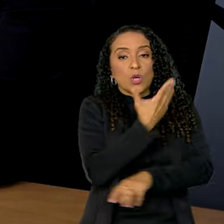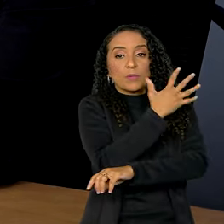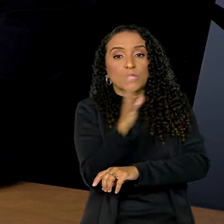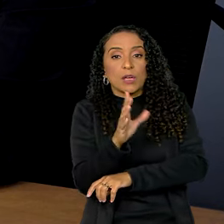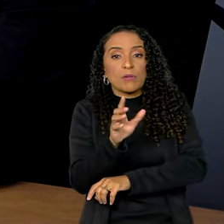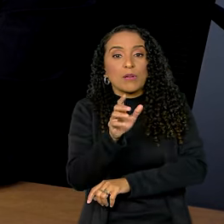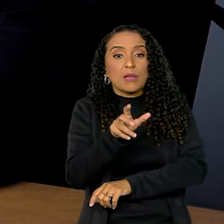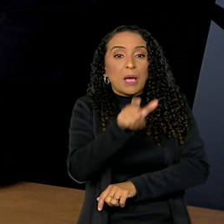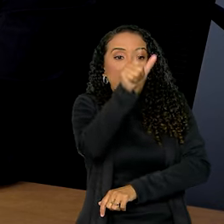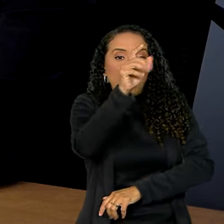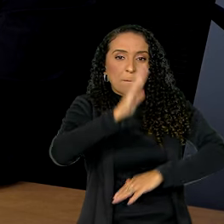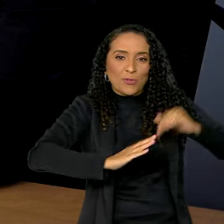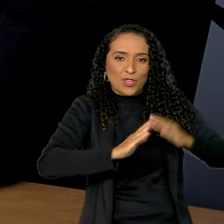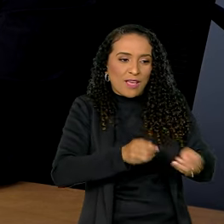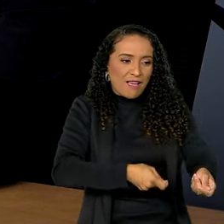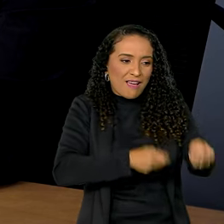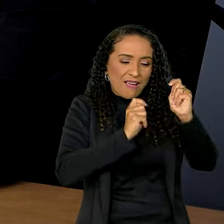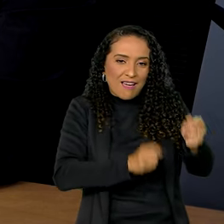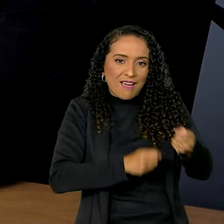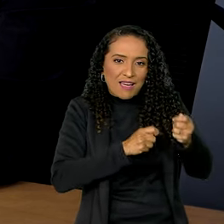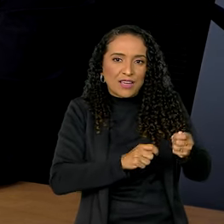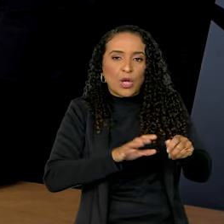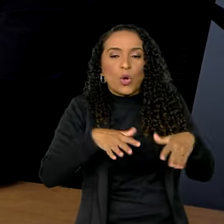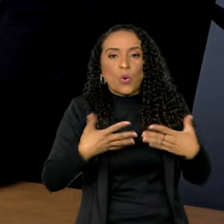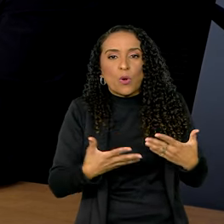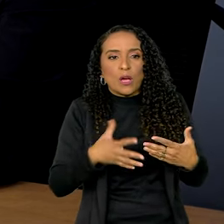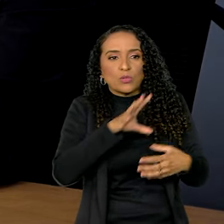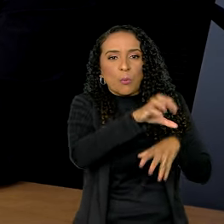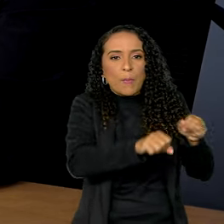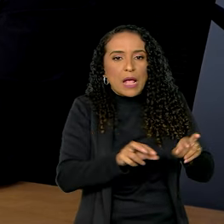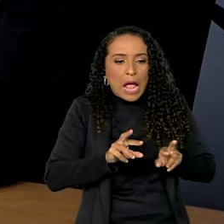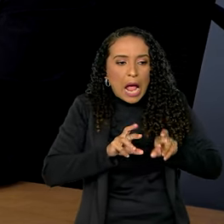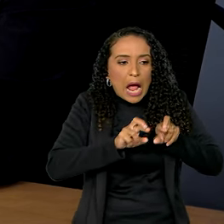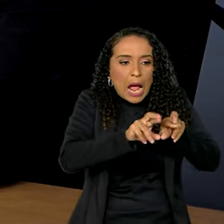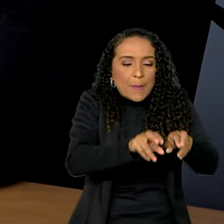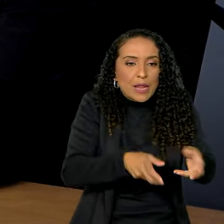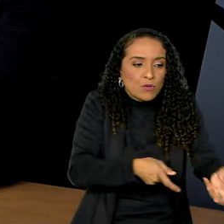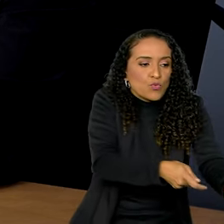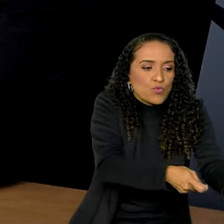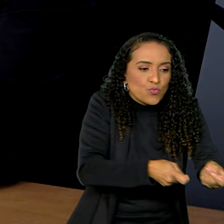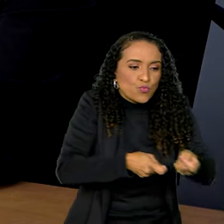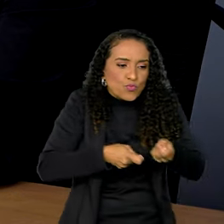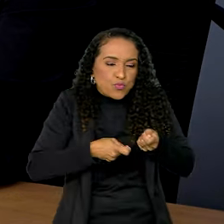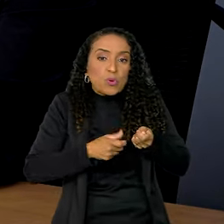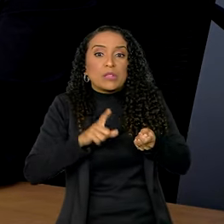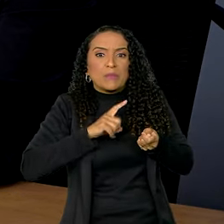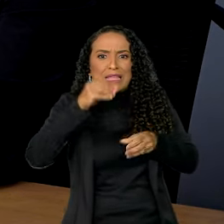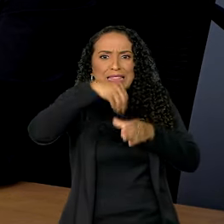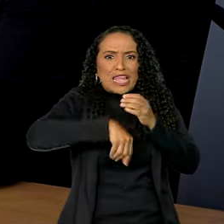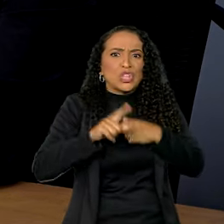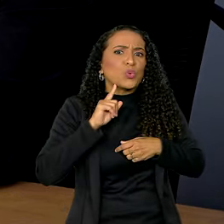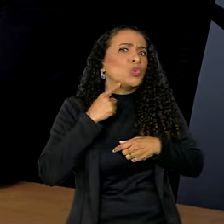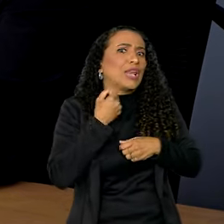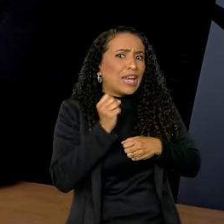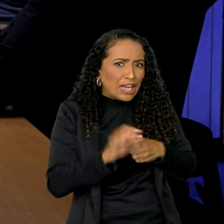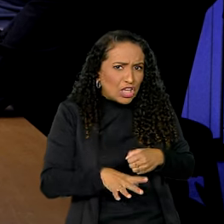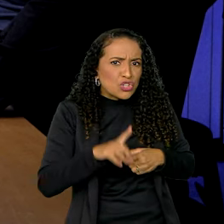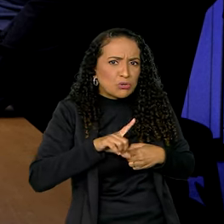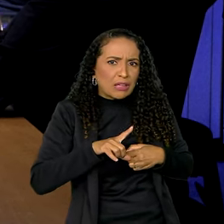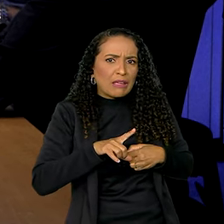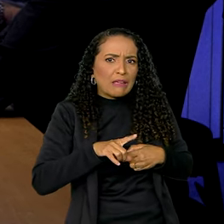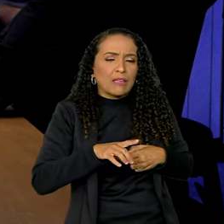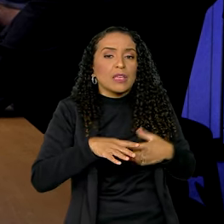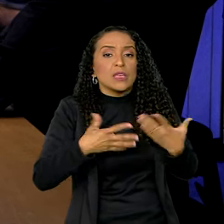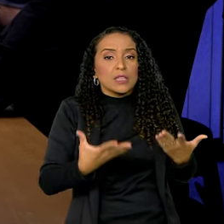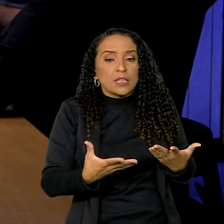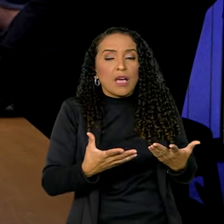sendo feito para pescadores que quando a o camarão eles pescam o camarão e um monte de lixo né Essa é a realidade que a gente